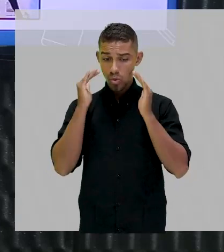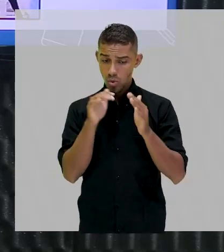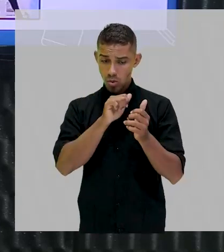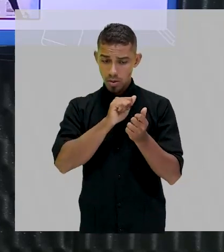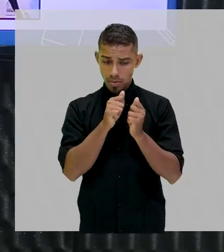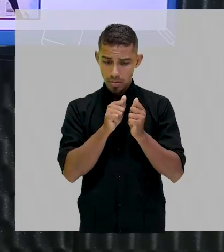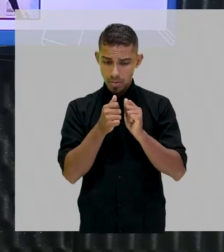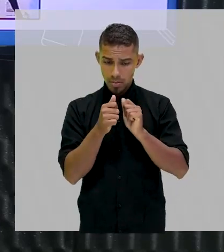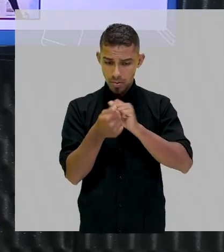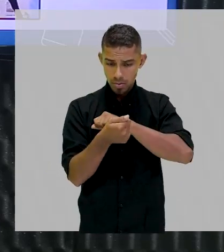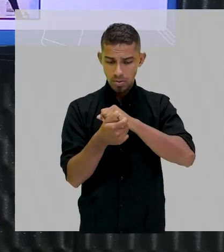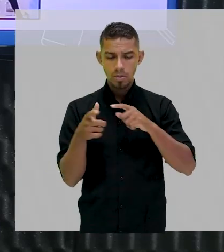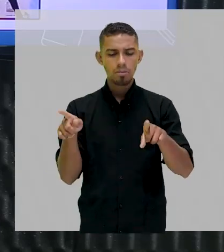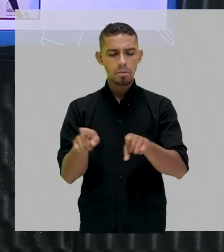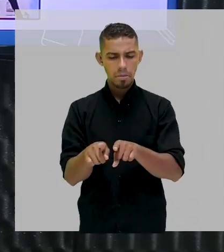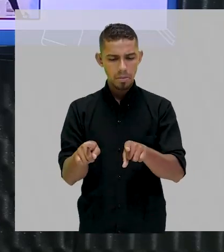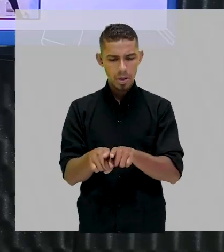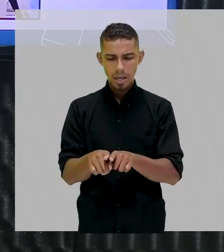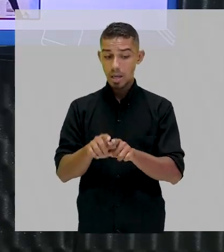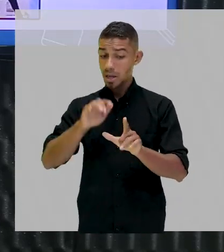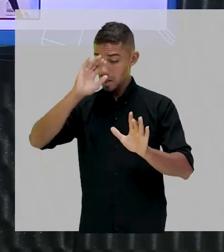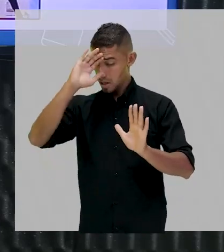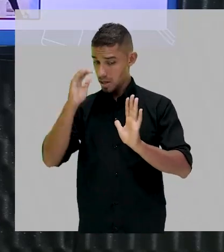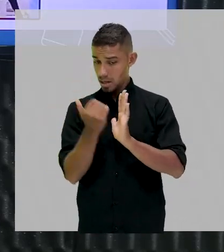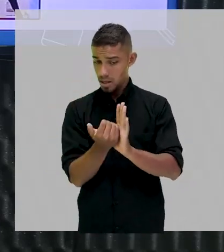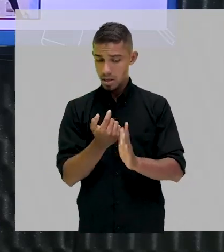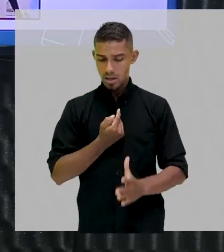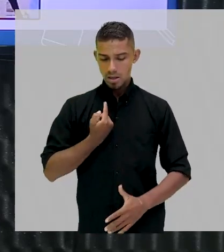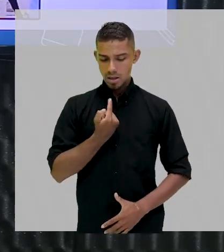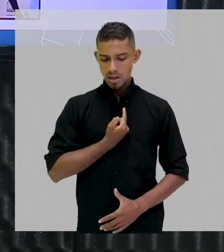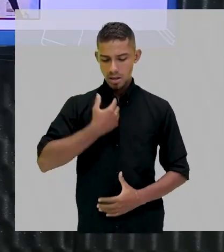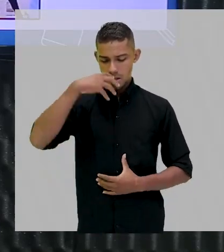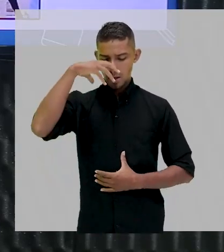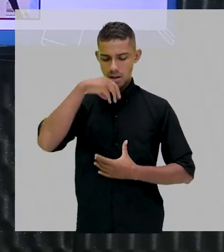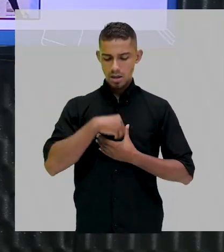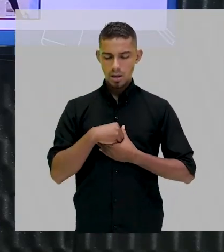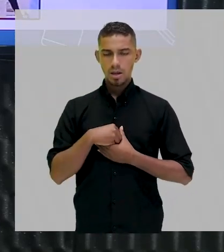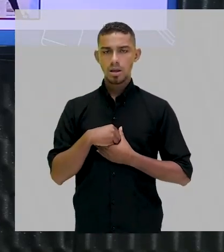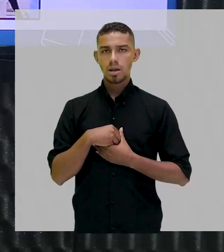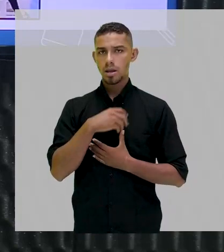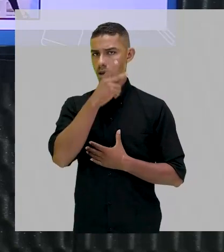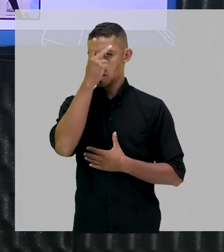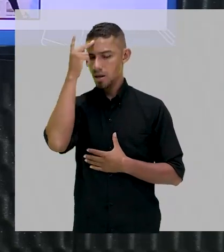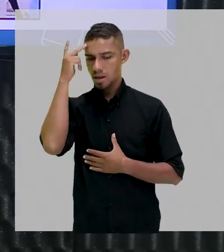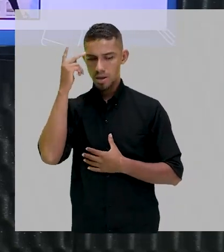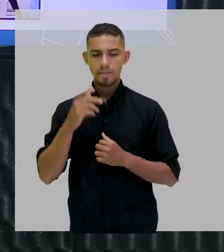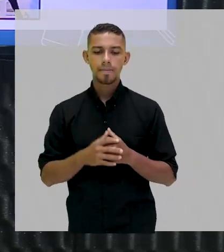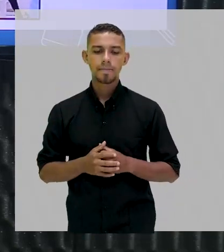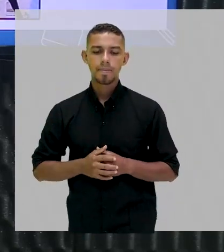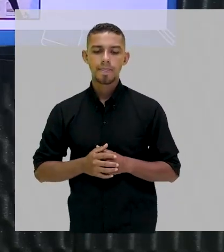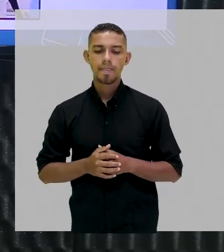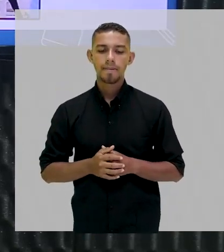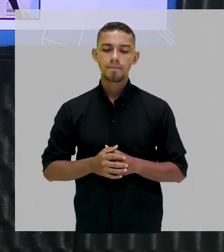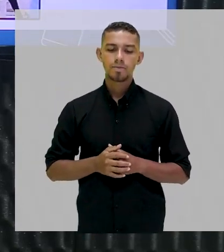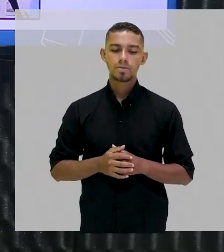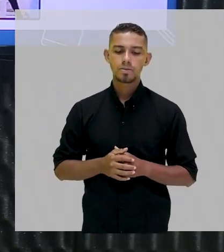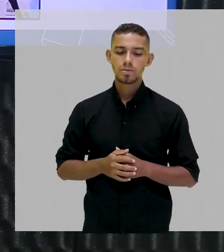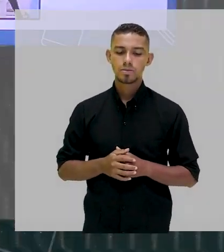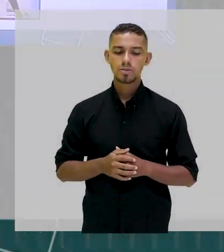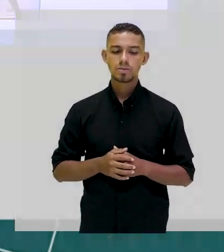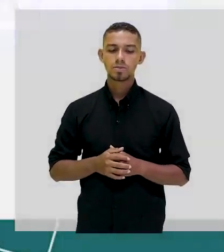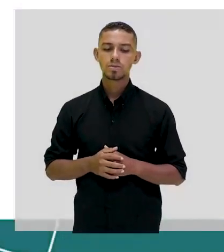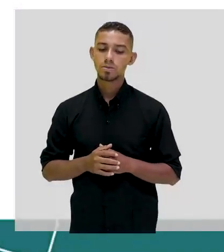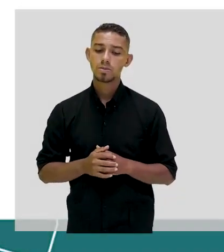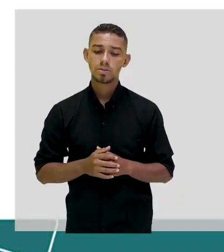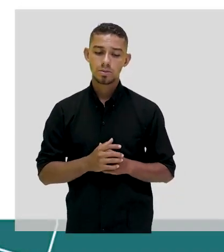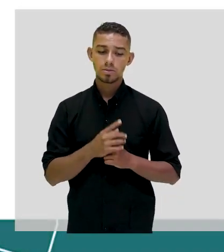adaptada e seja levada em consideração a individualidade de cada um. Então, ó, qualquer